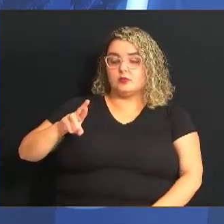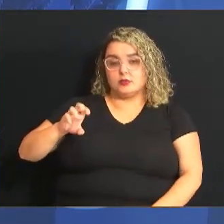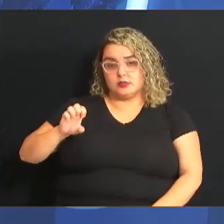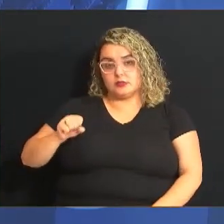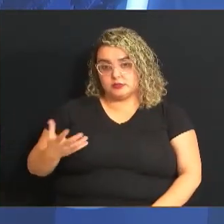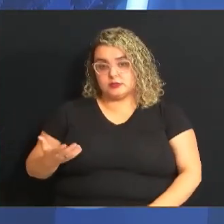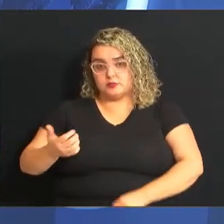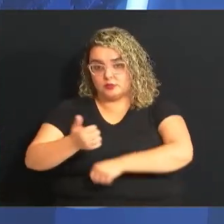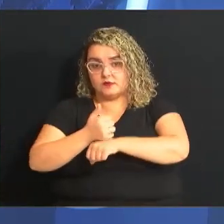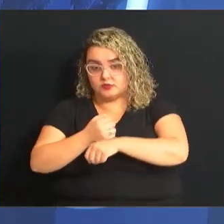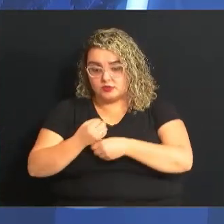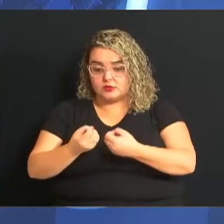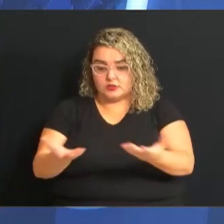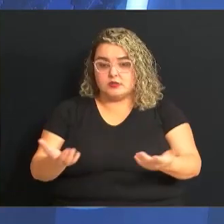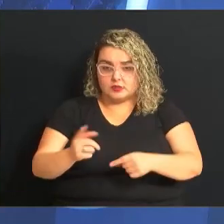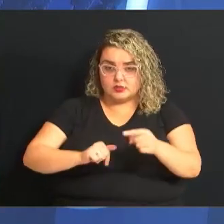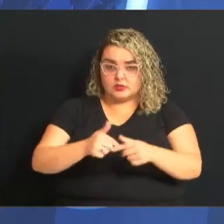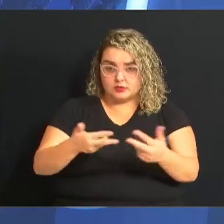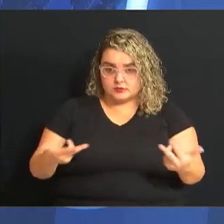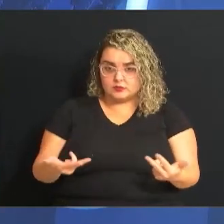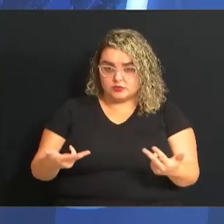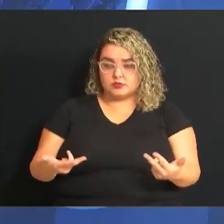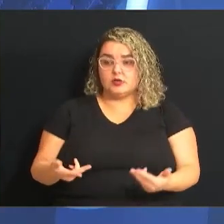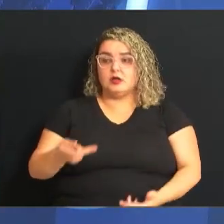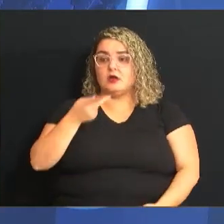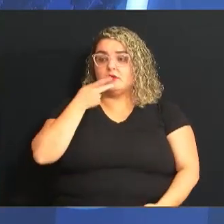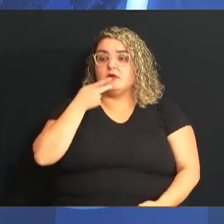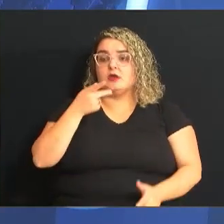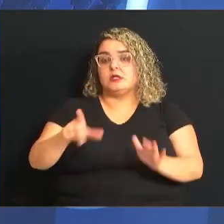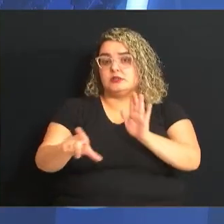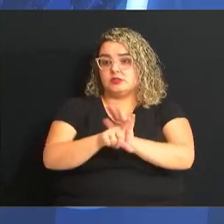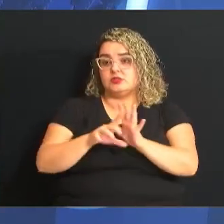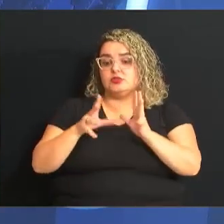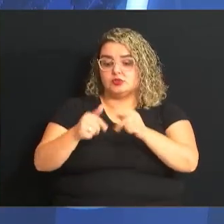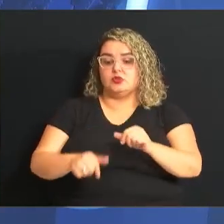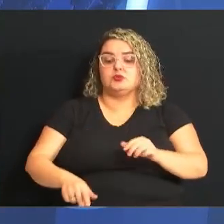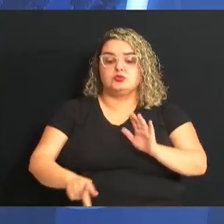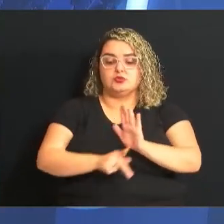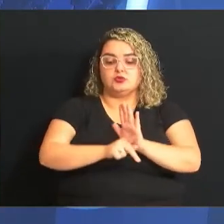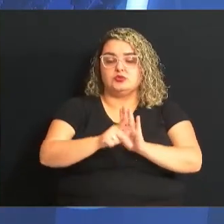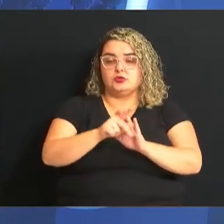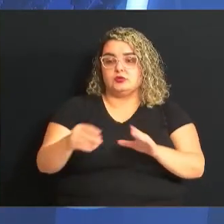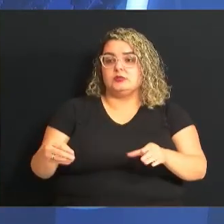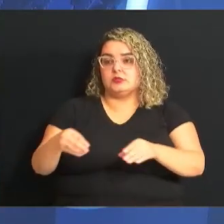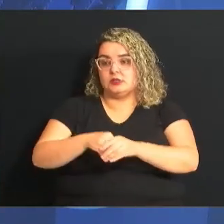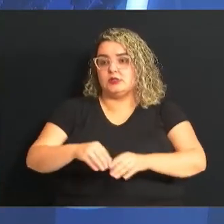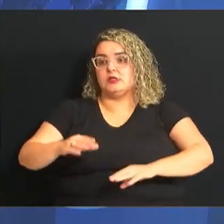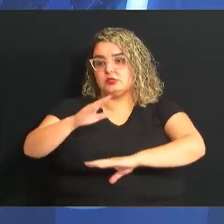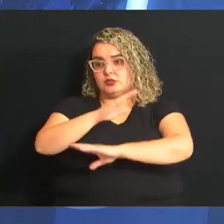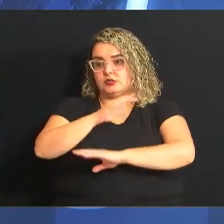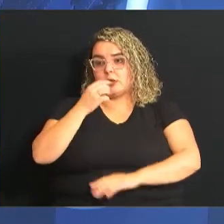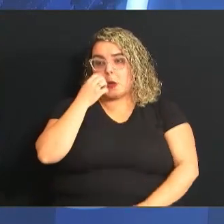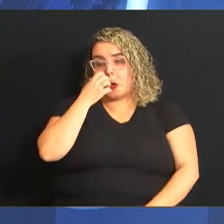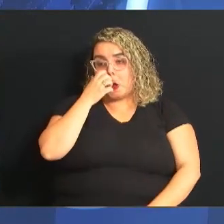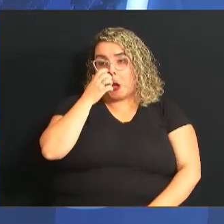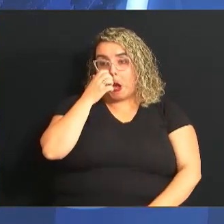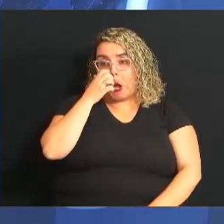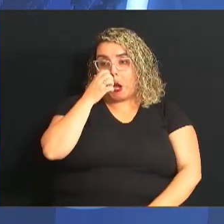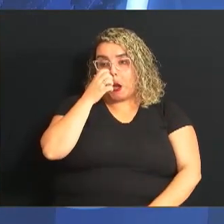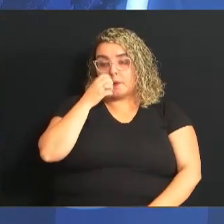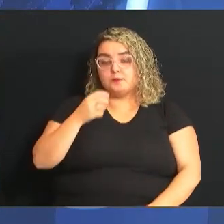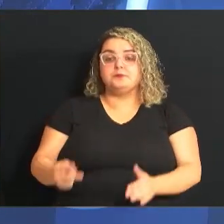não só no atendimento médico. Nós sempre seguimos